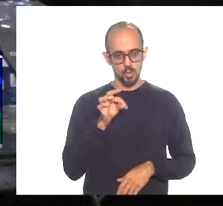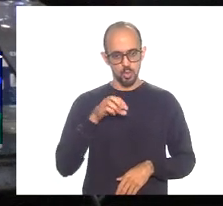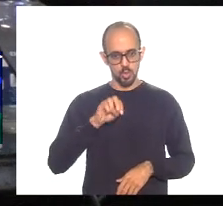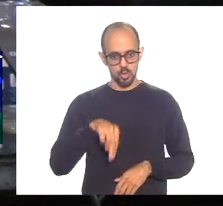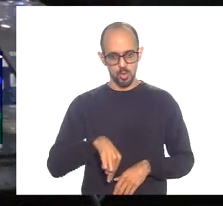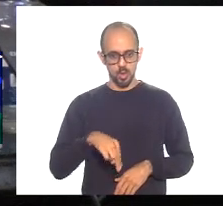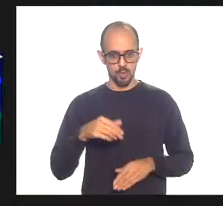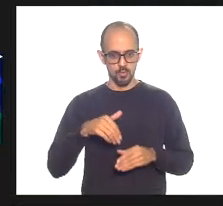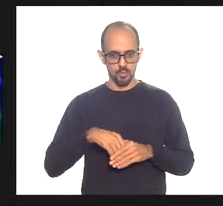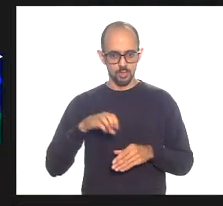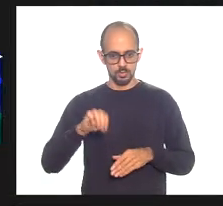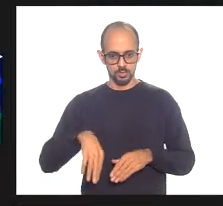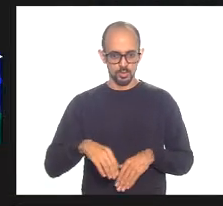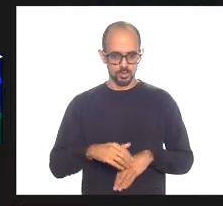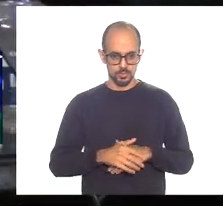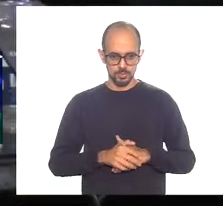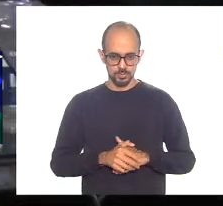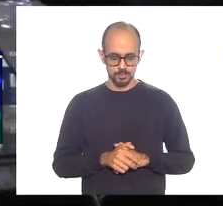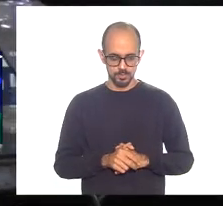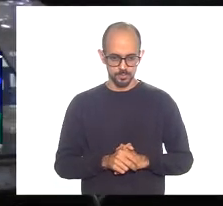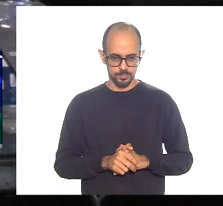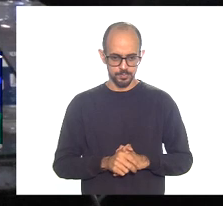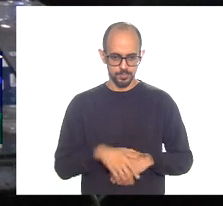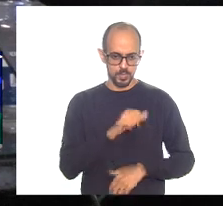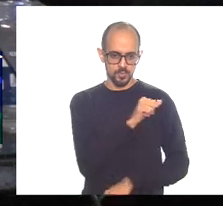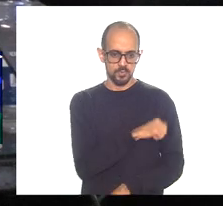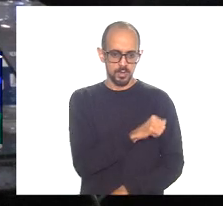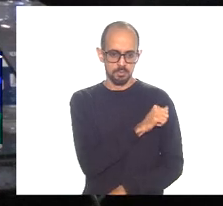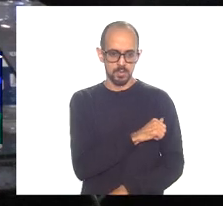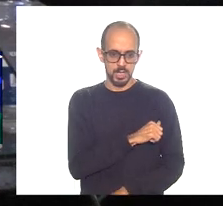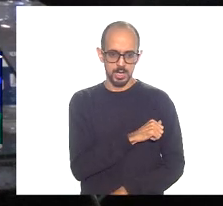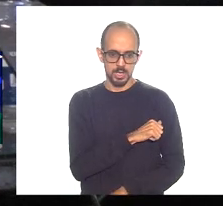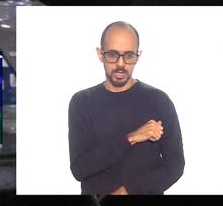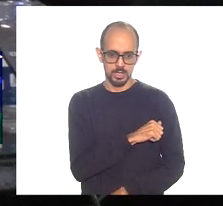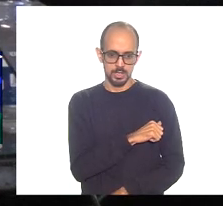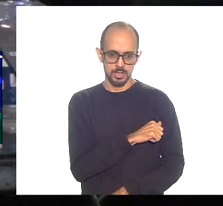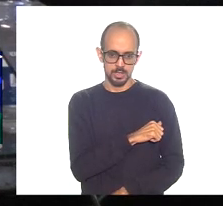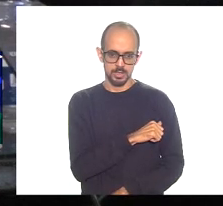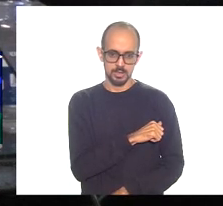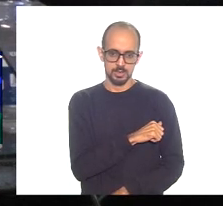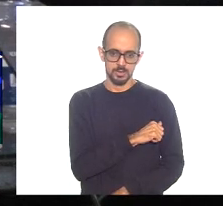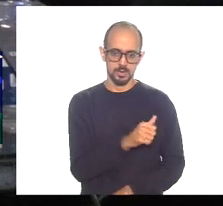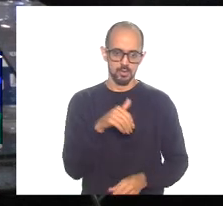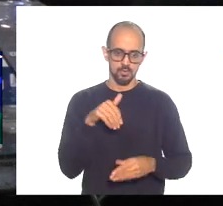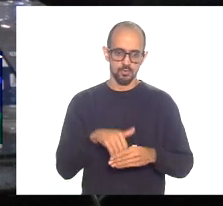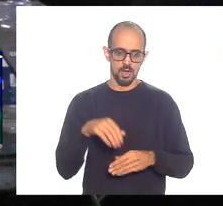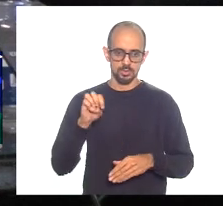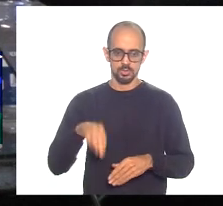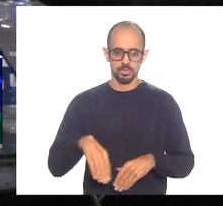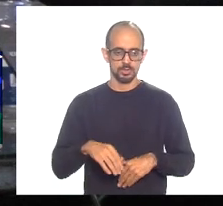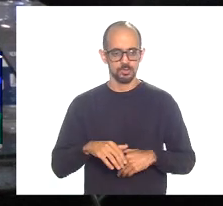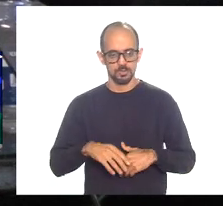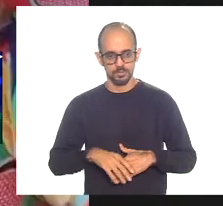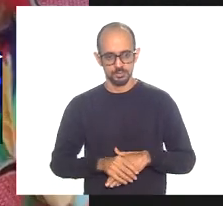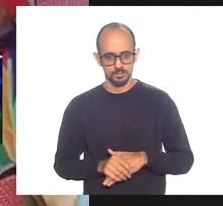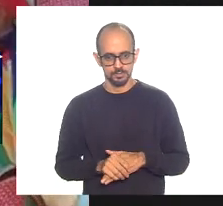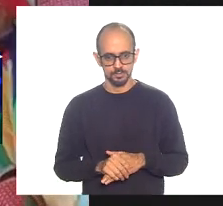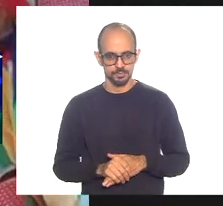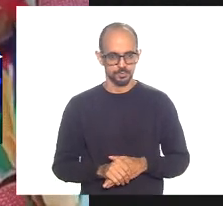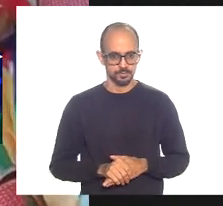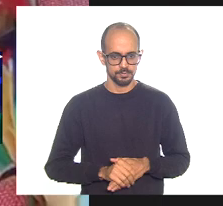favorável a enfermeira Rejane o prato favorável